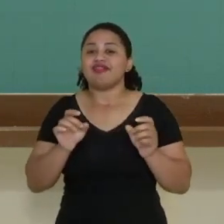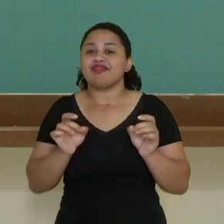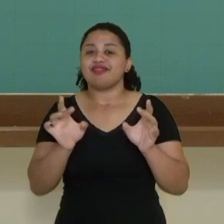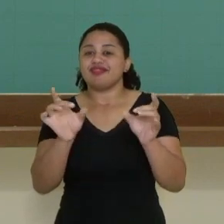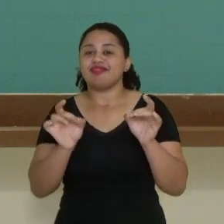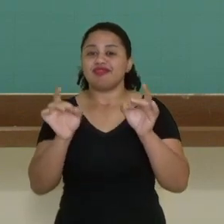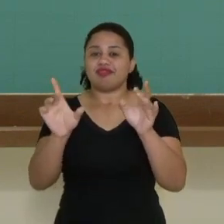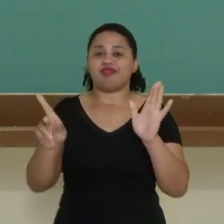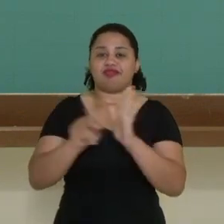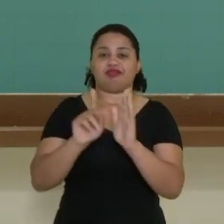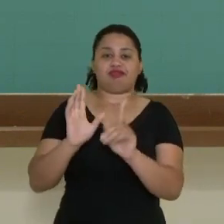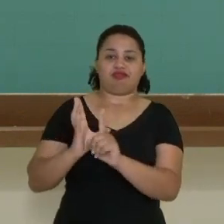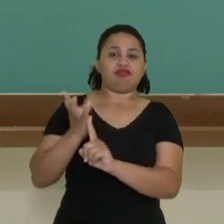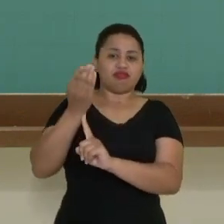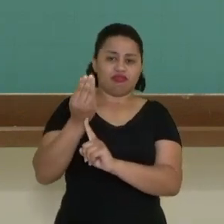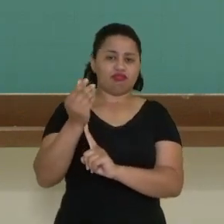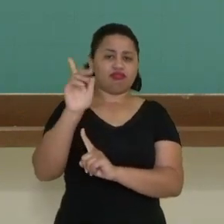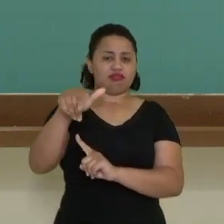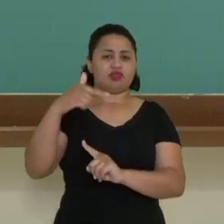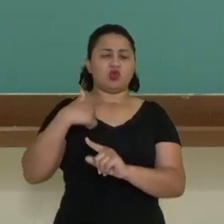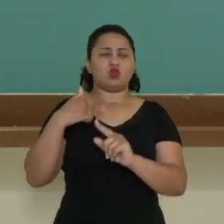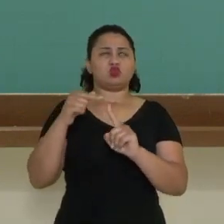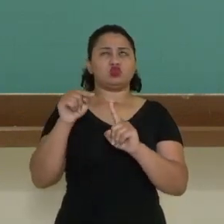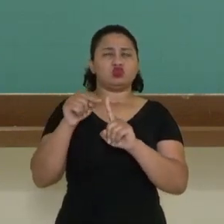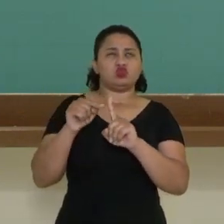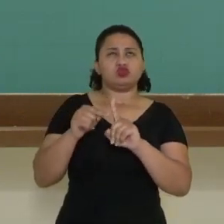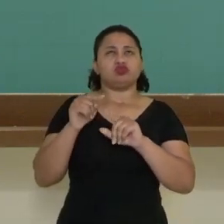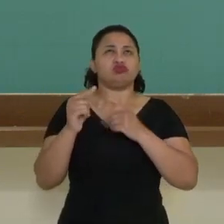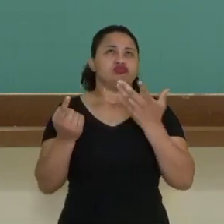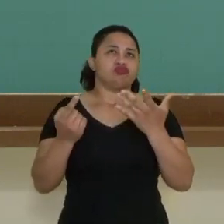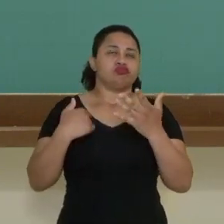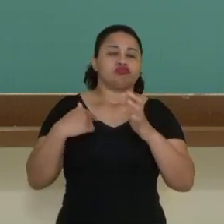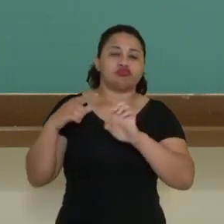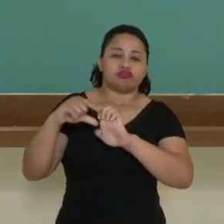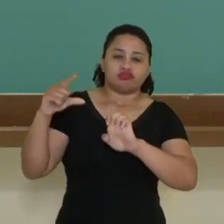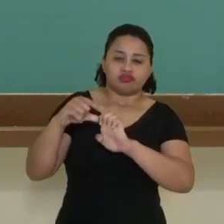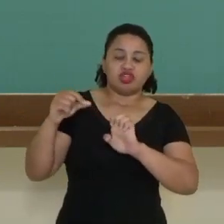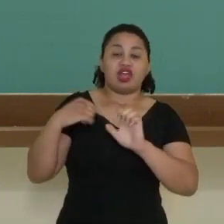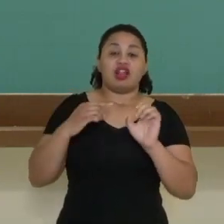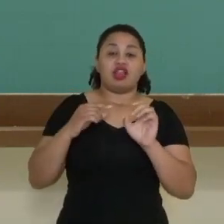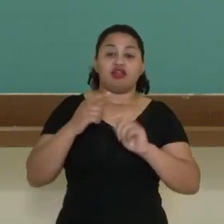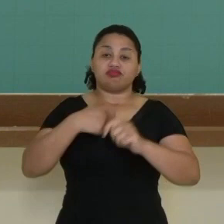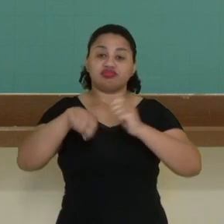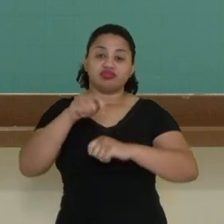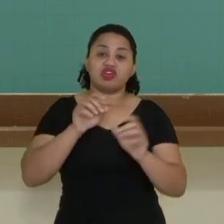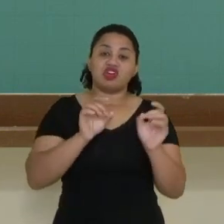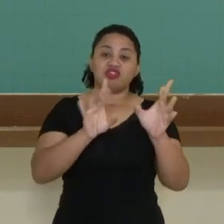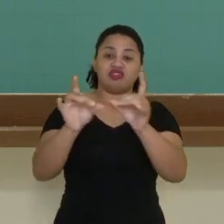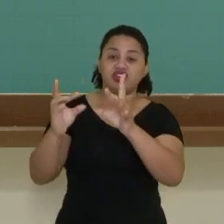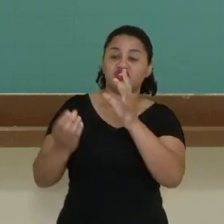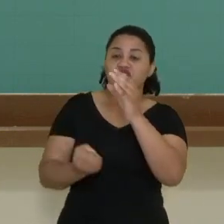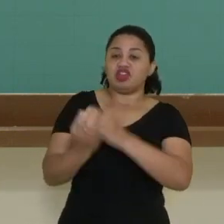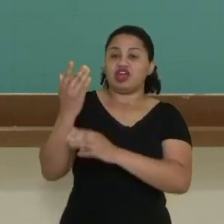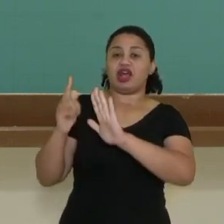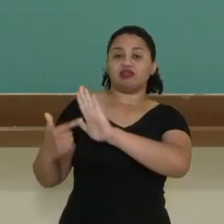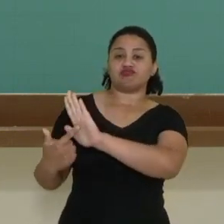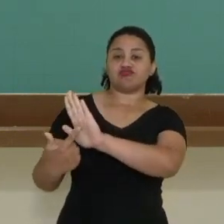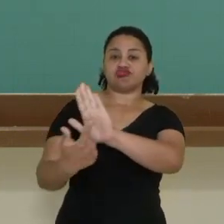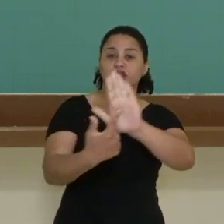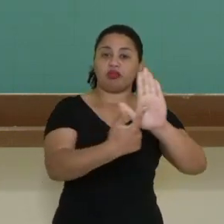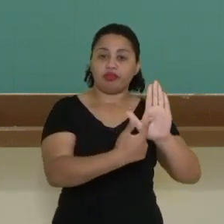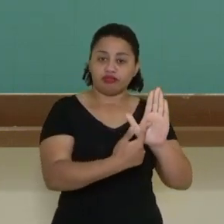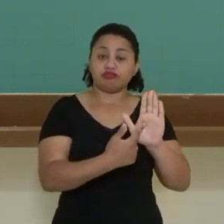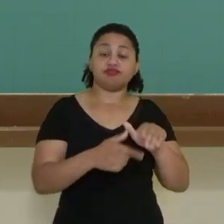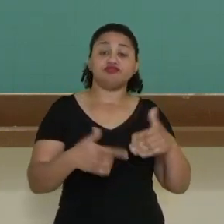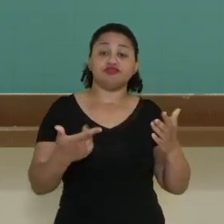da arte. Então ele é uma espécie de empresário, negociava arte, vendia arte, criava exposições, né? Então ele